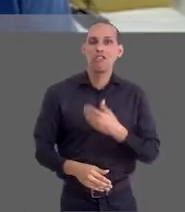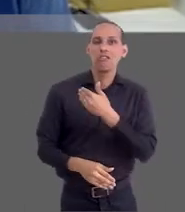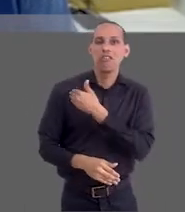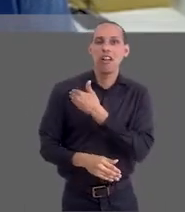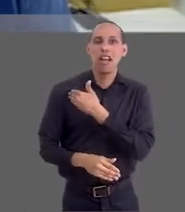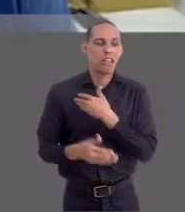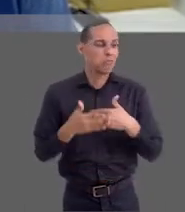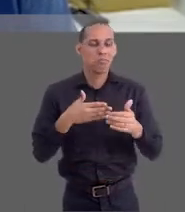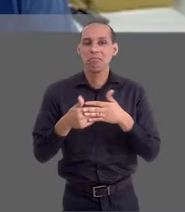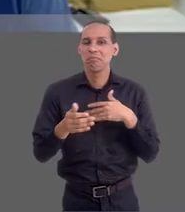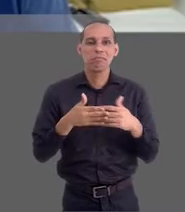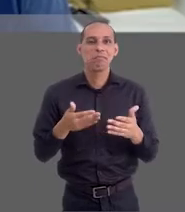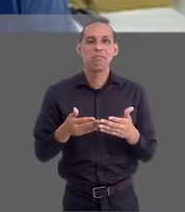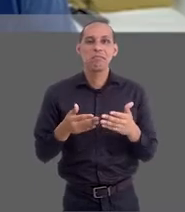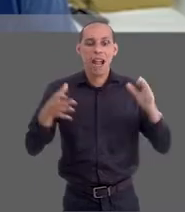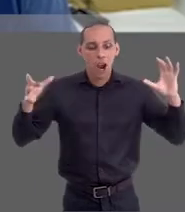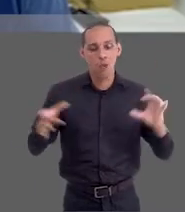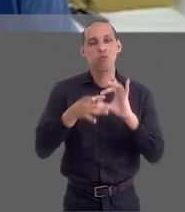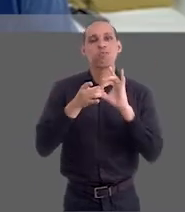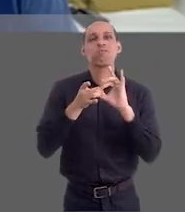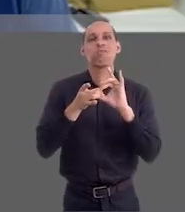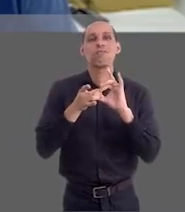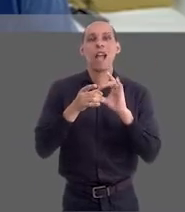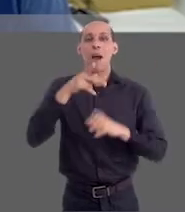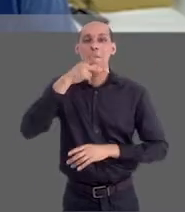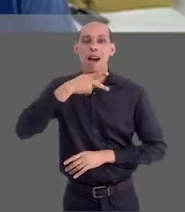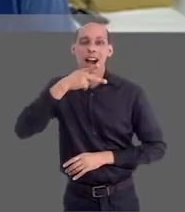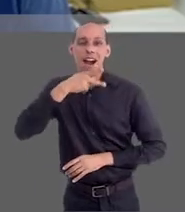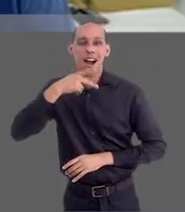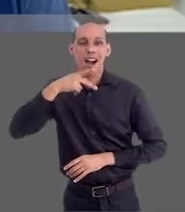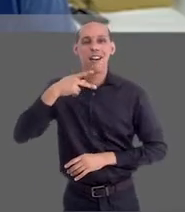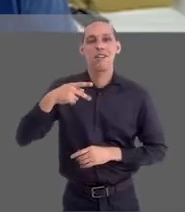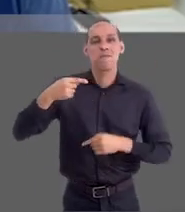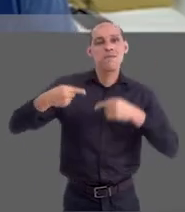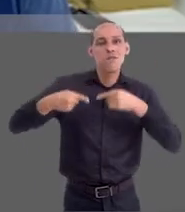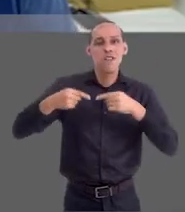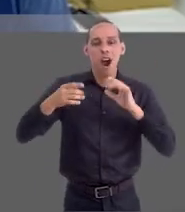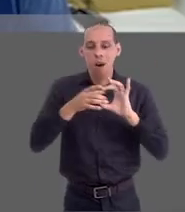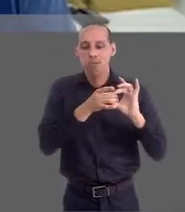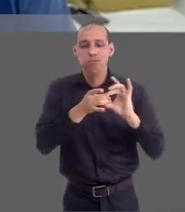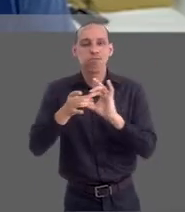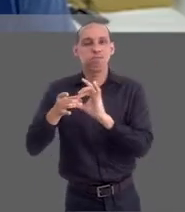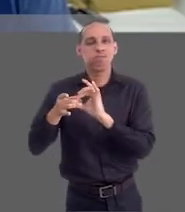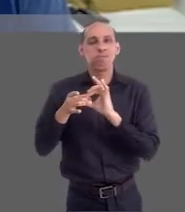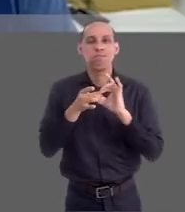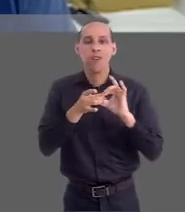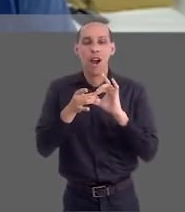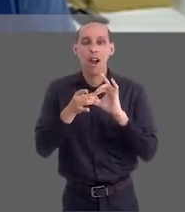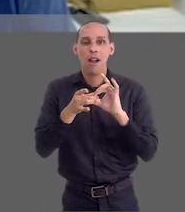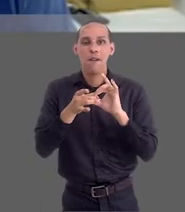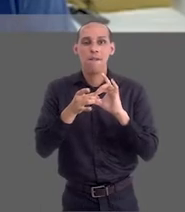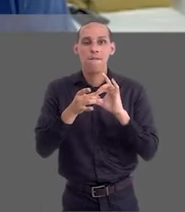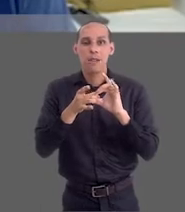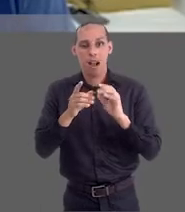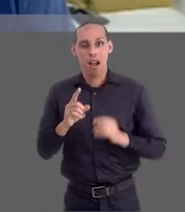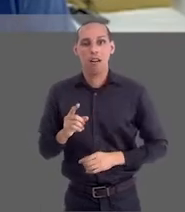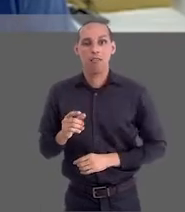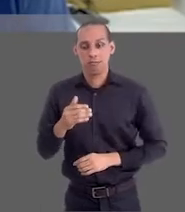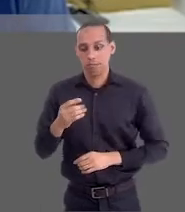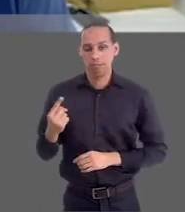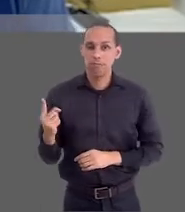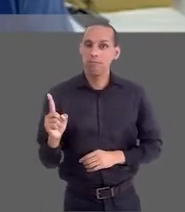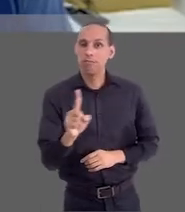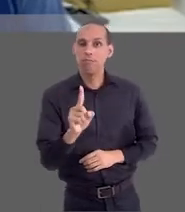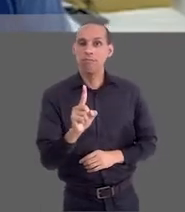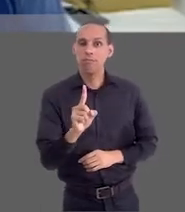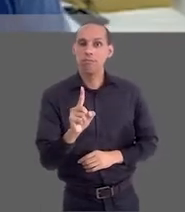direita. Digamos, é uma pauta que une todos os partidos políticos, tanto que a Frente Parlamentar das Pequenas Empresas, se não me